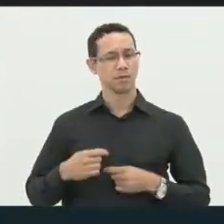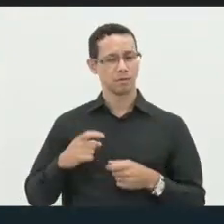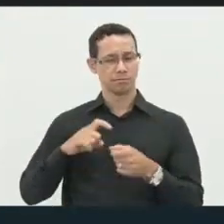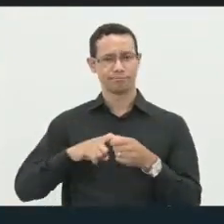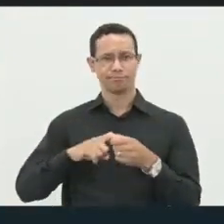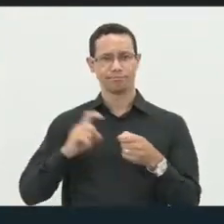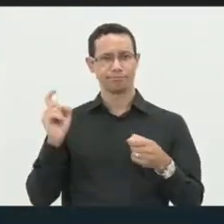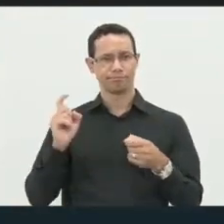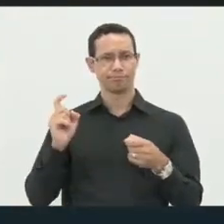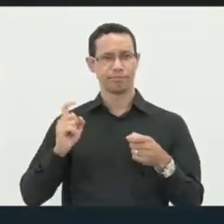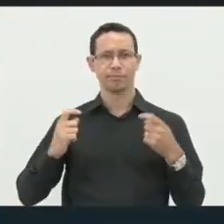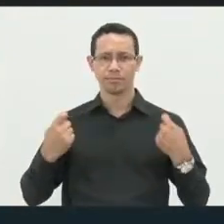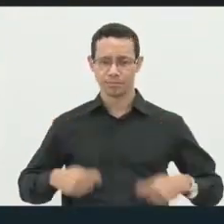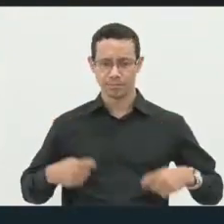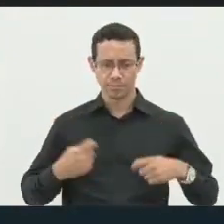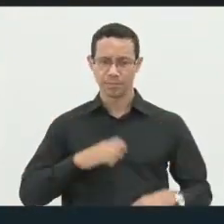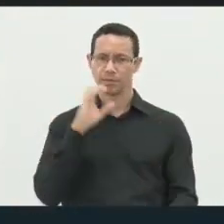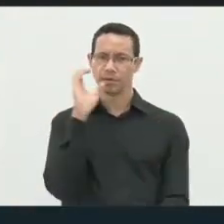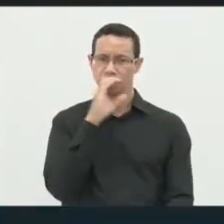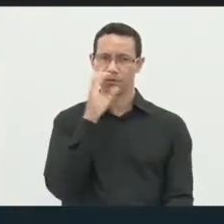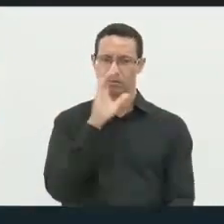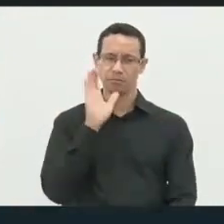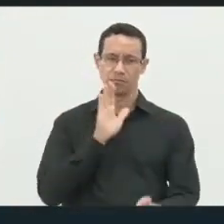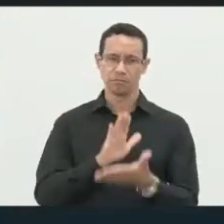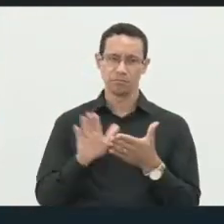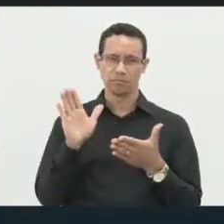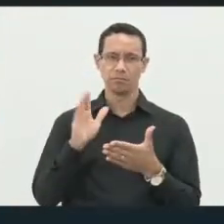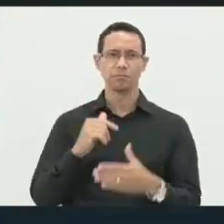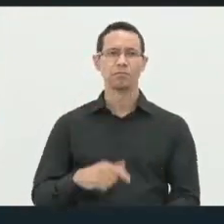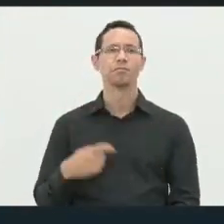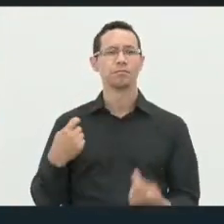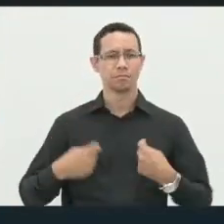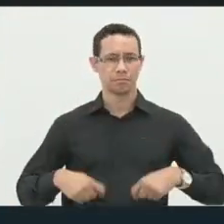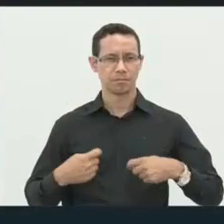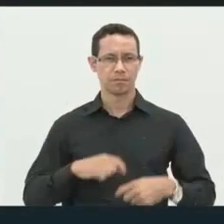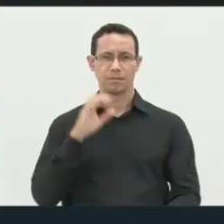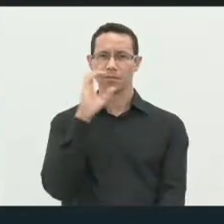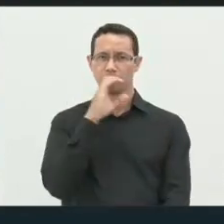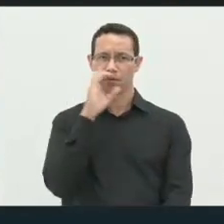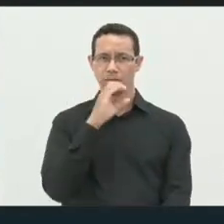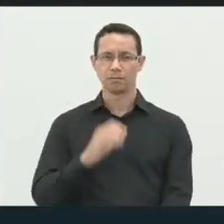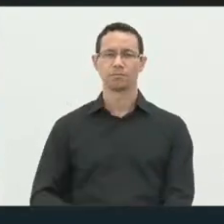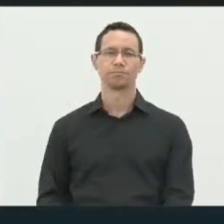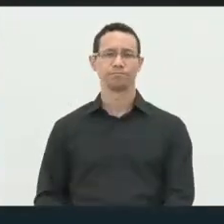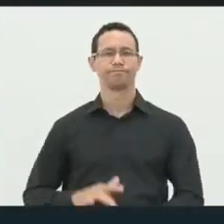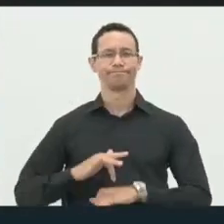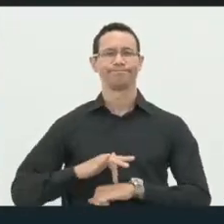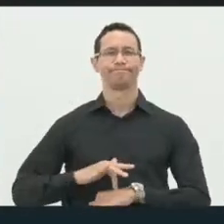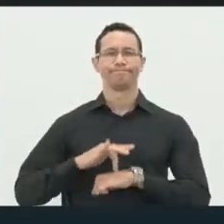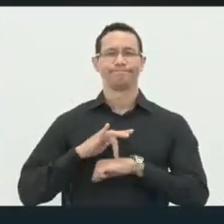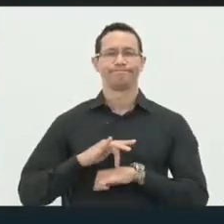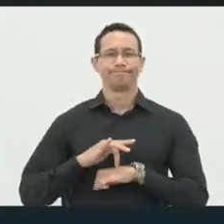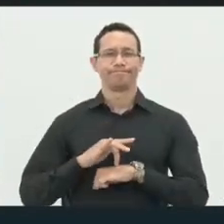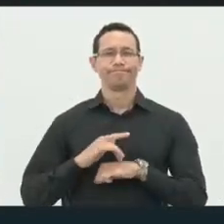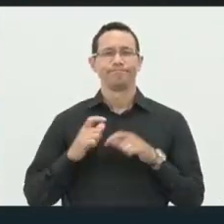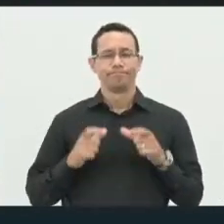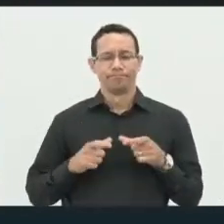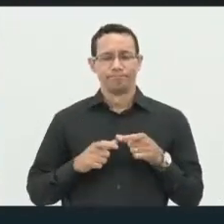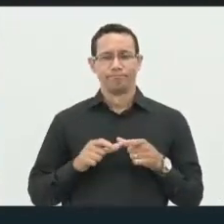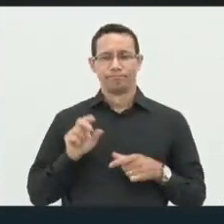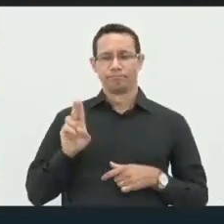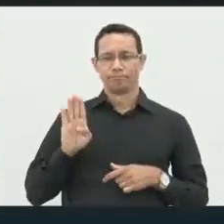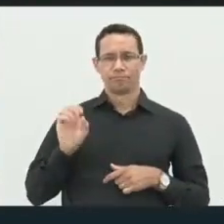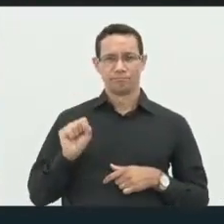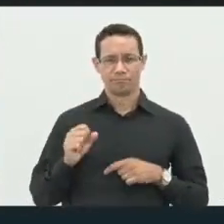está urgente urgente é um absurdo ter uma unidade de saúde é um espaço